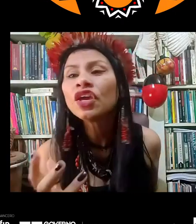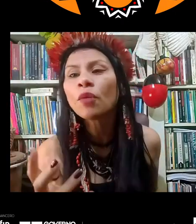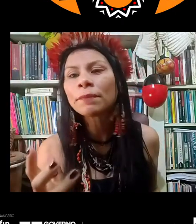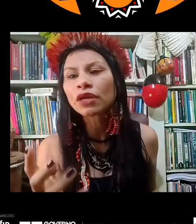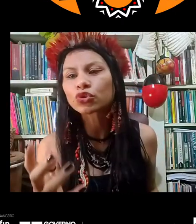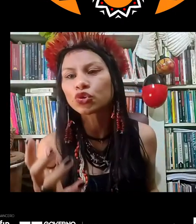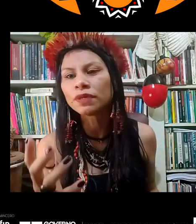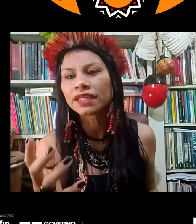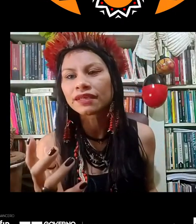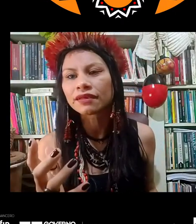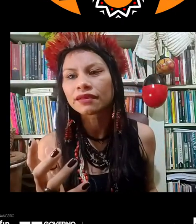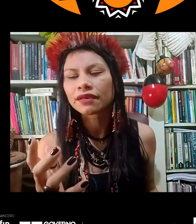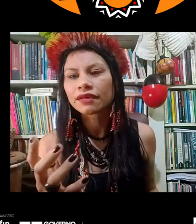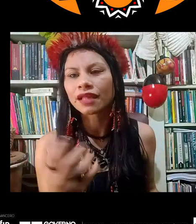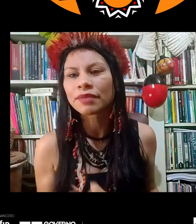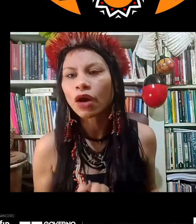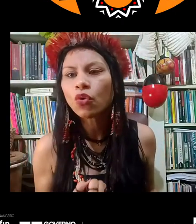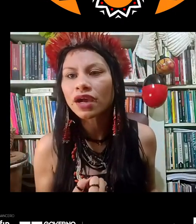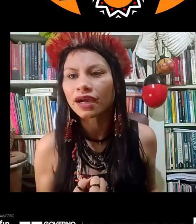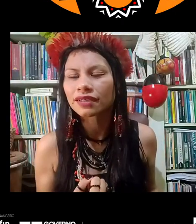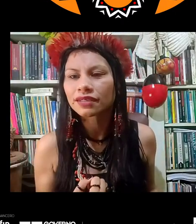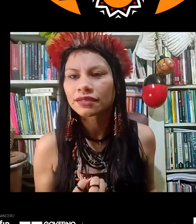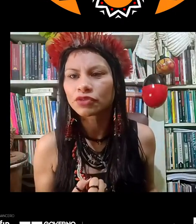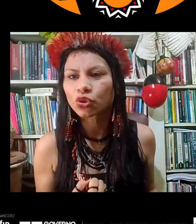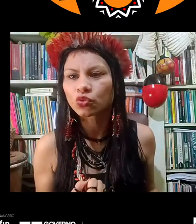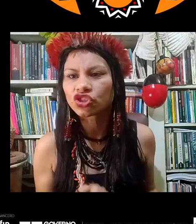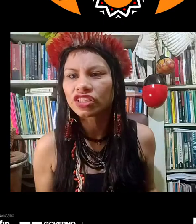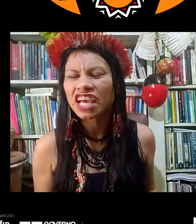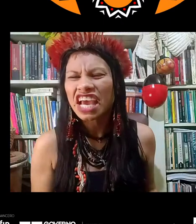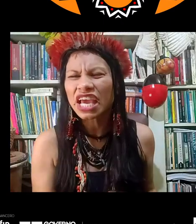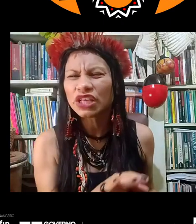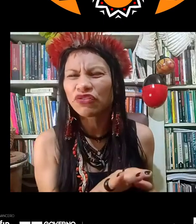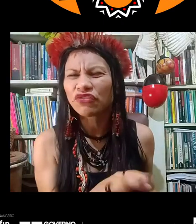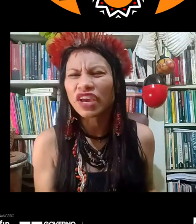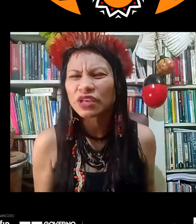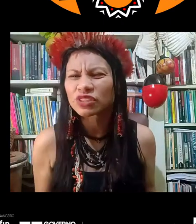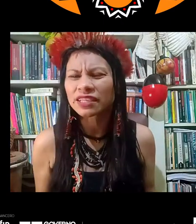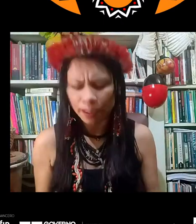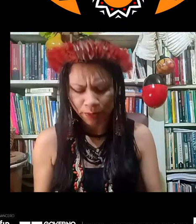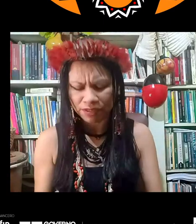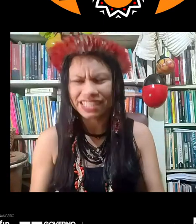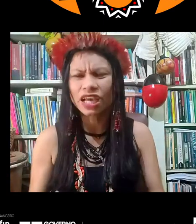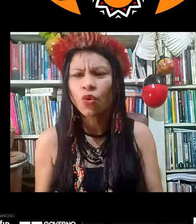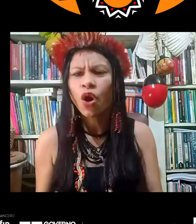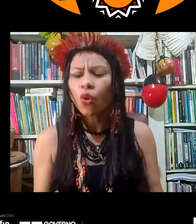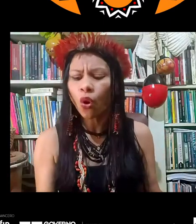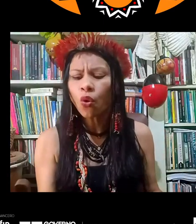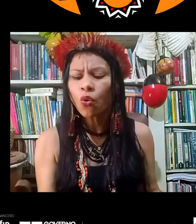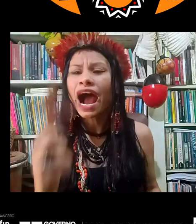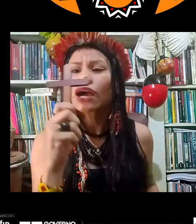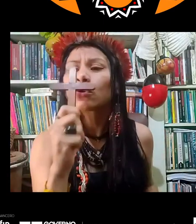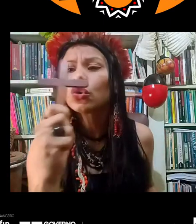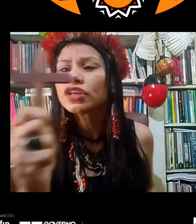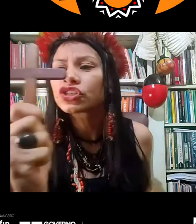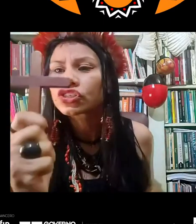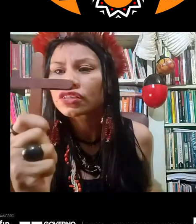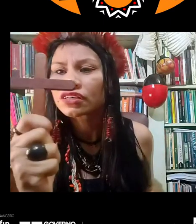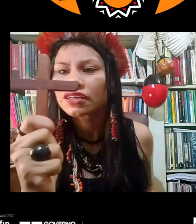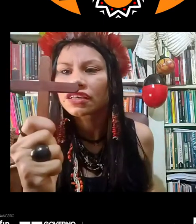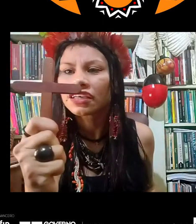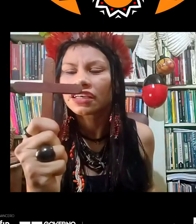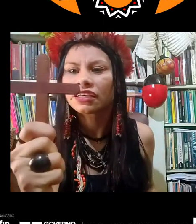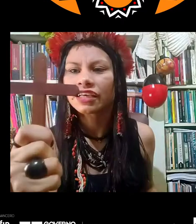Eu vi o homem branco subir. Na minha uca, escondi. Ele veio sem ter permissão, com a